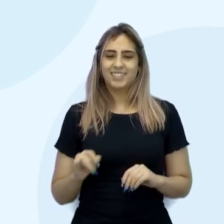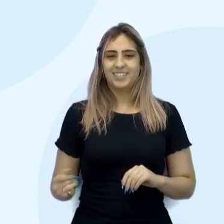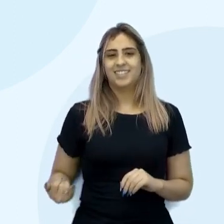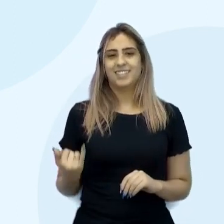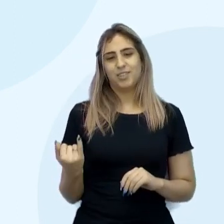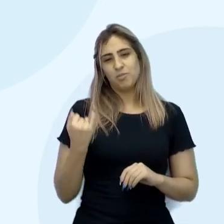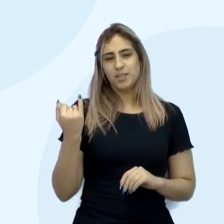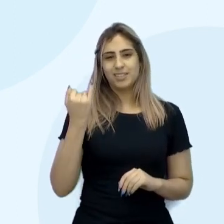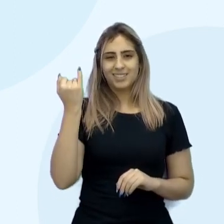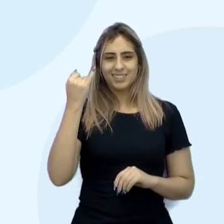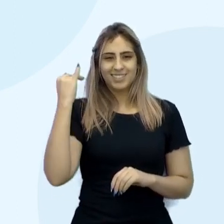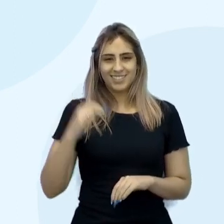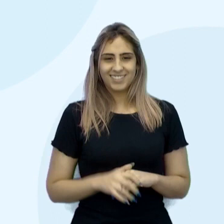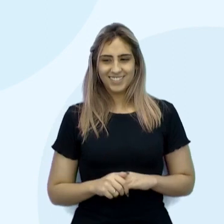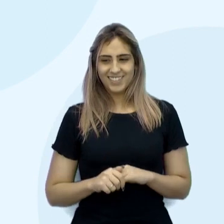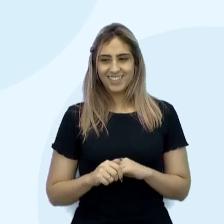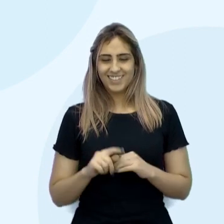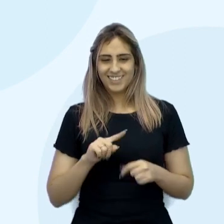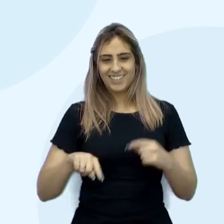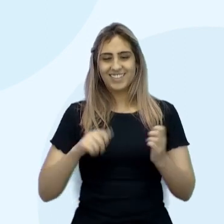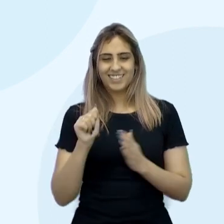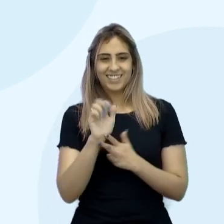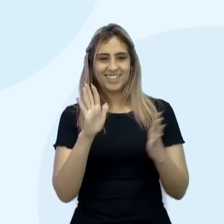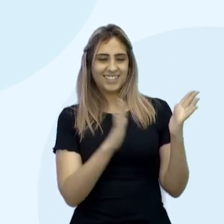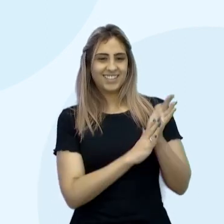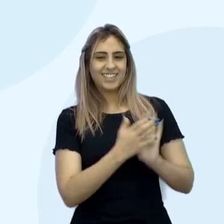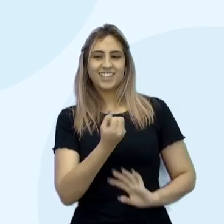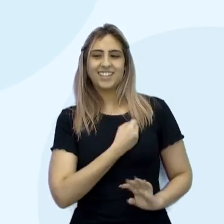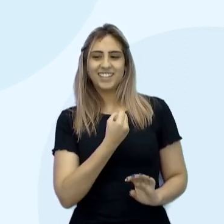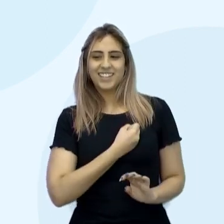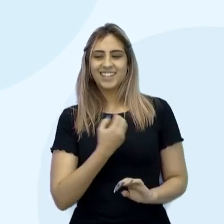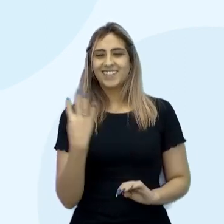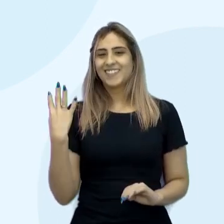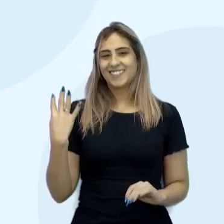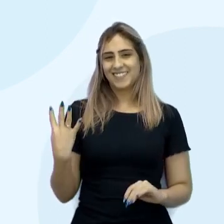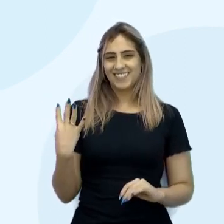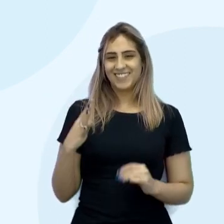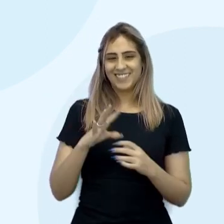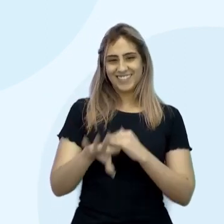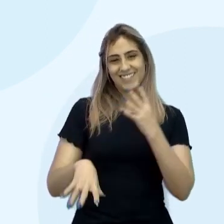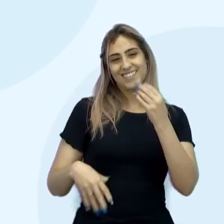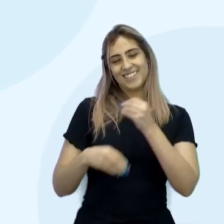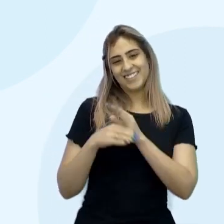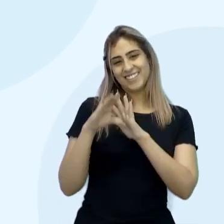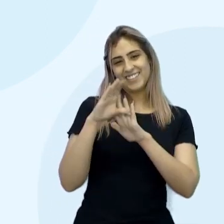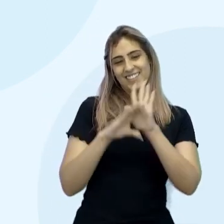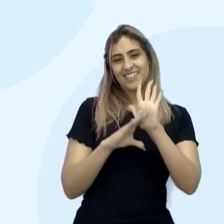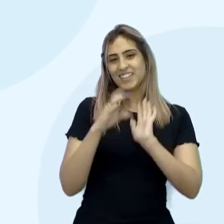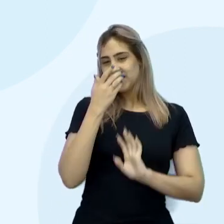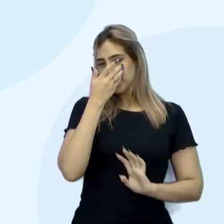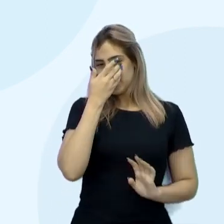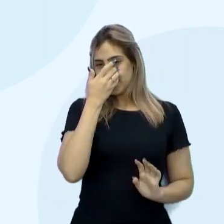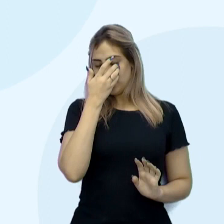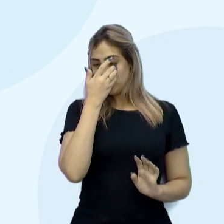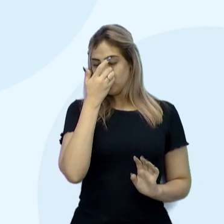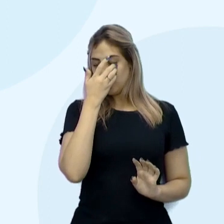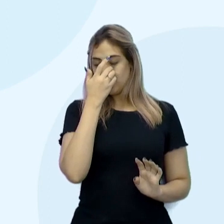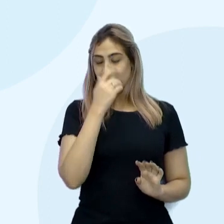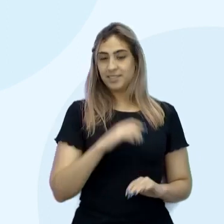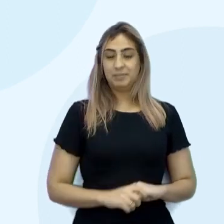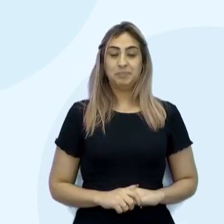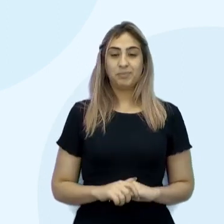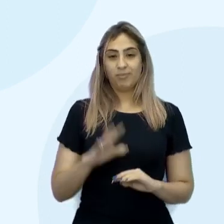importante. Ok? Estamos iniciando aí a atividade de número 4 do nosso componente curricular. A partir das aprendizagens